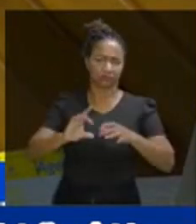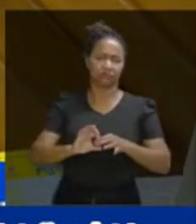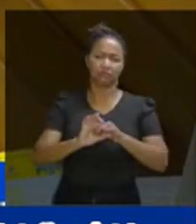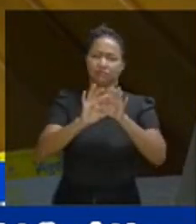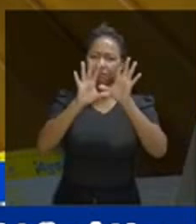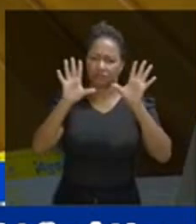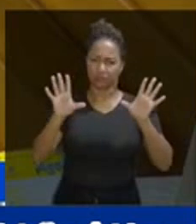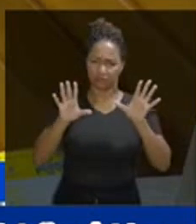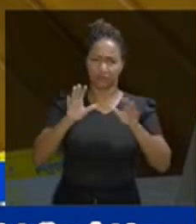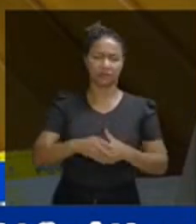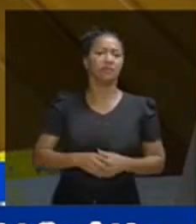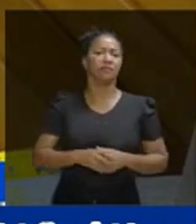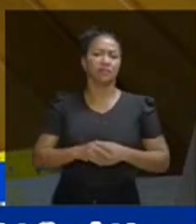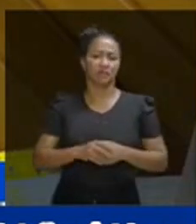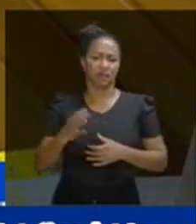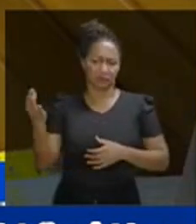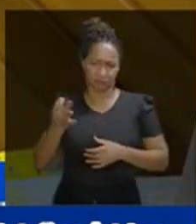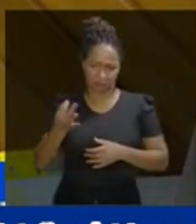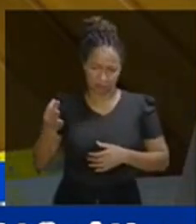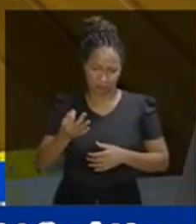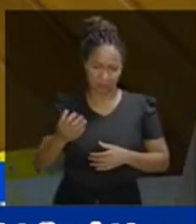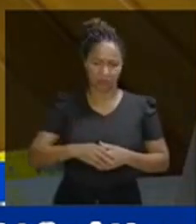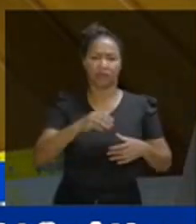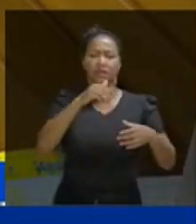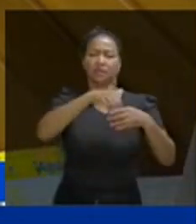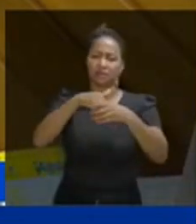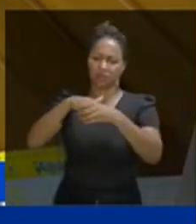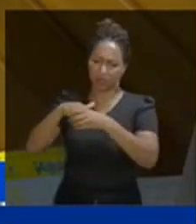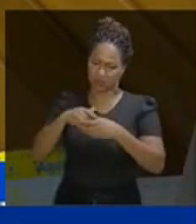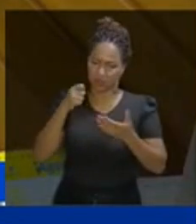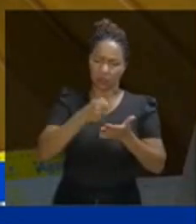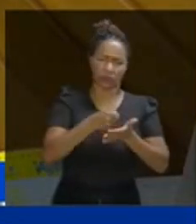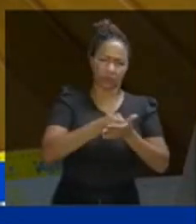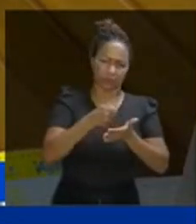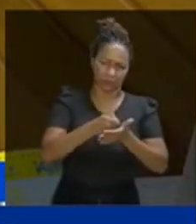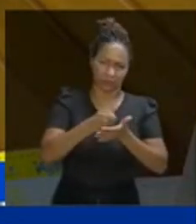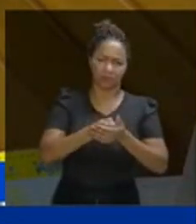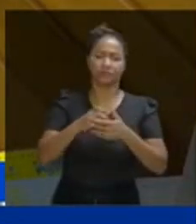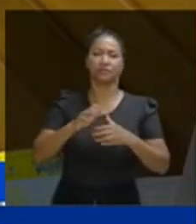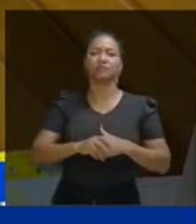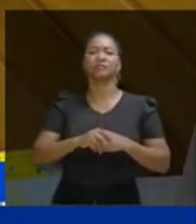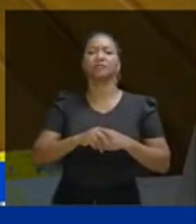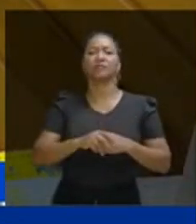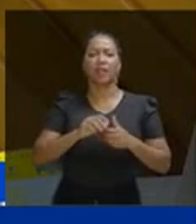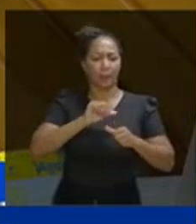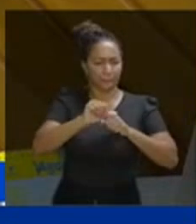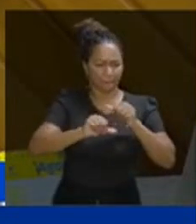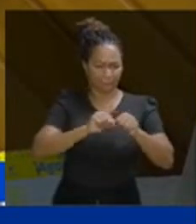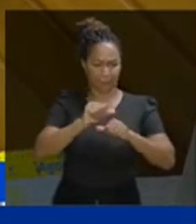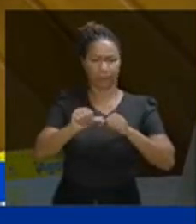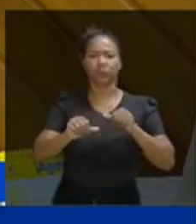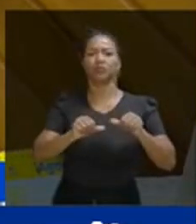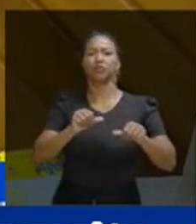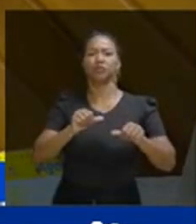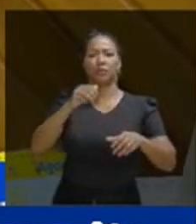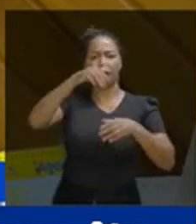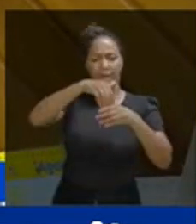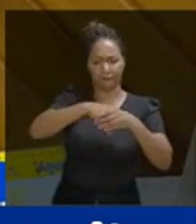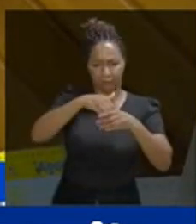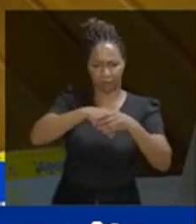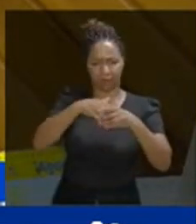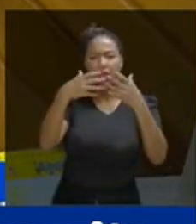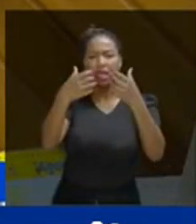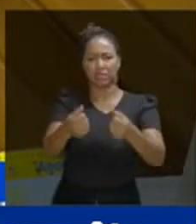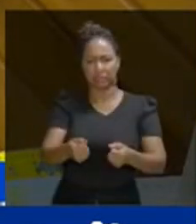democrático e, como dito, só se aperfeiçoa por meio das eleições rígidas. Ante o exposto, retifico a manifestação anterior, voto para